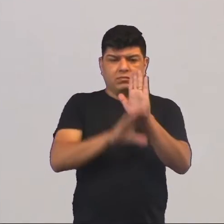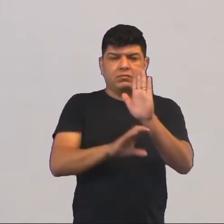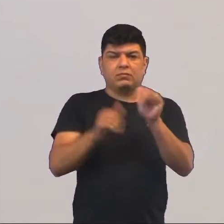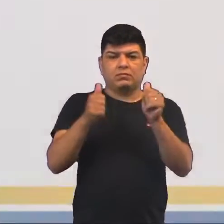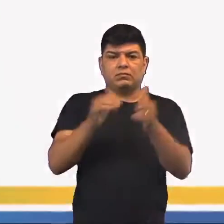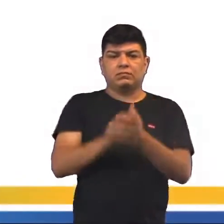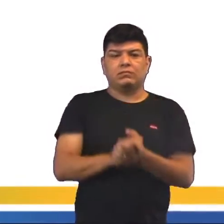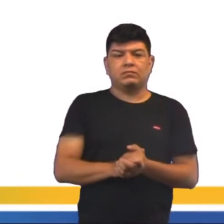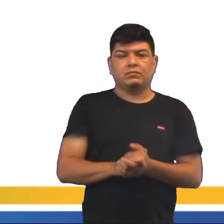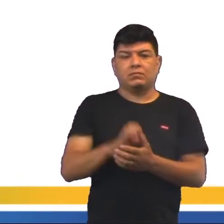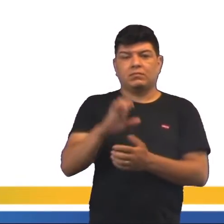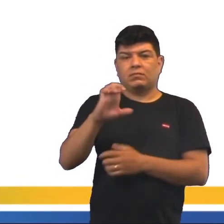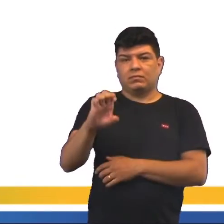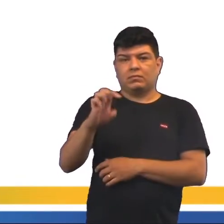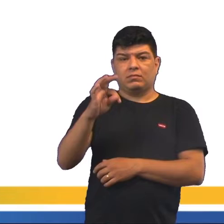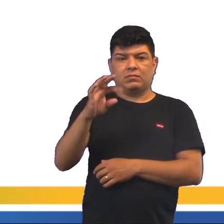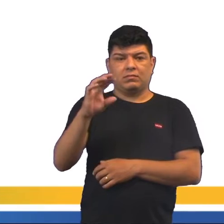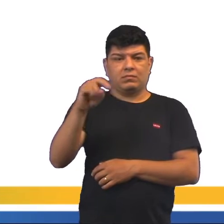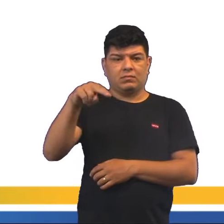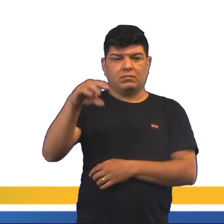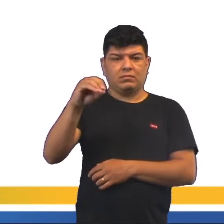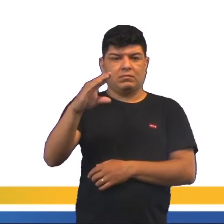conceitos. Vamos lá?